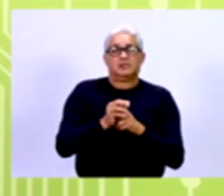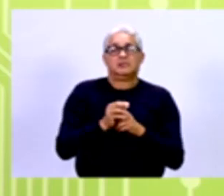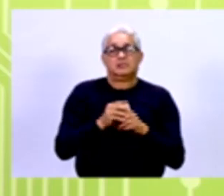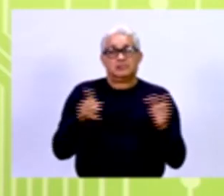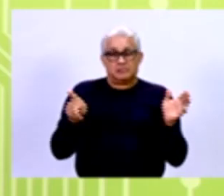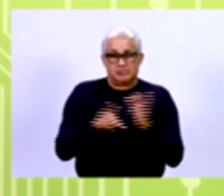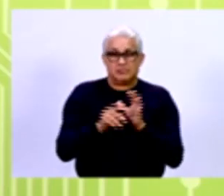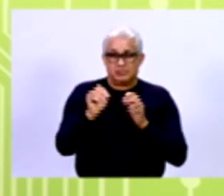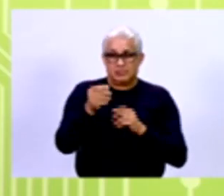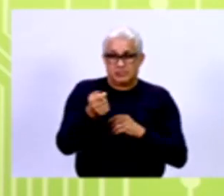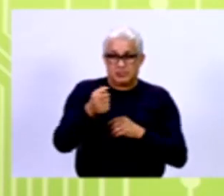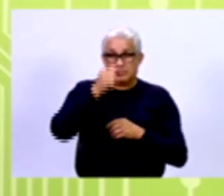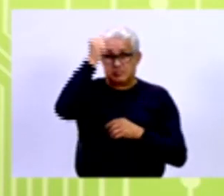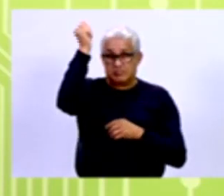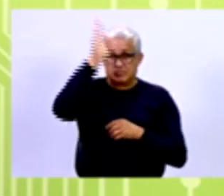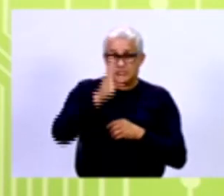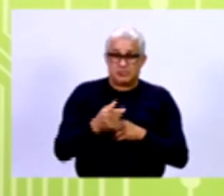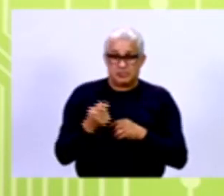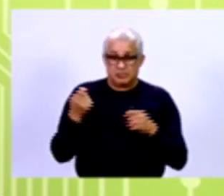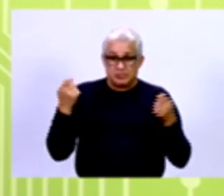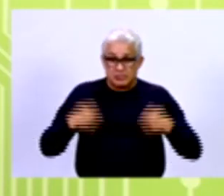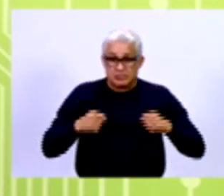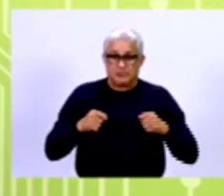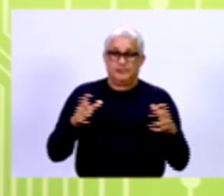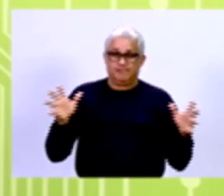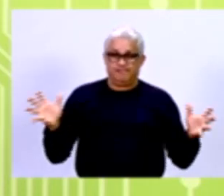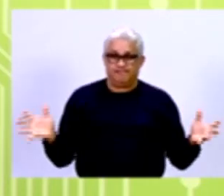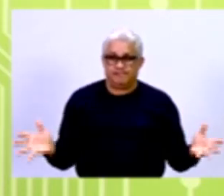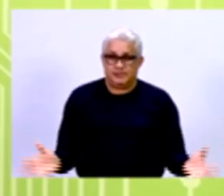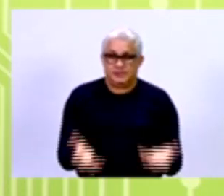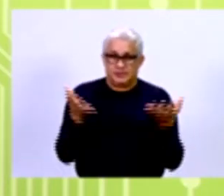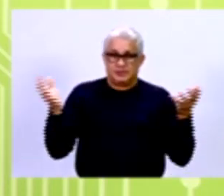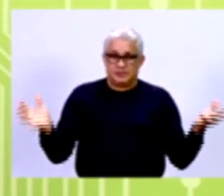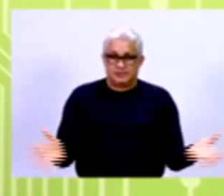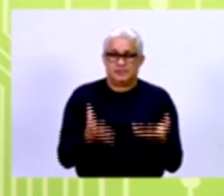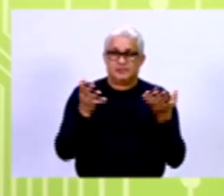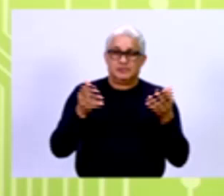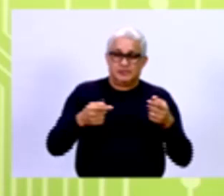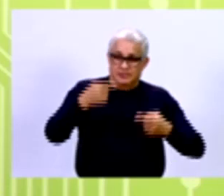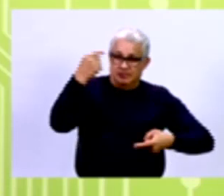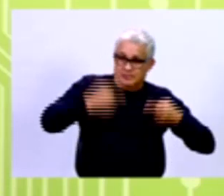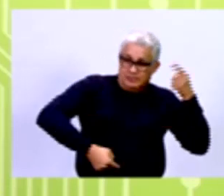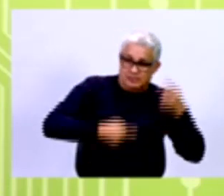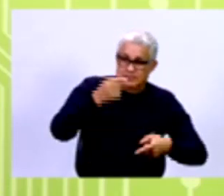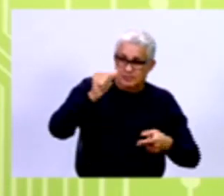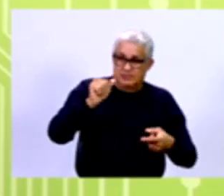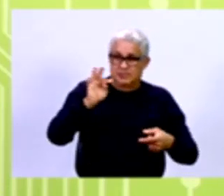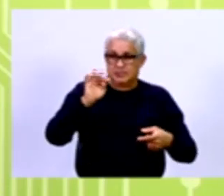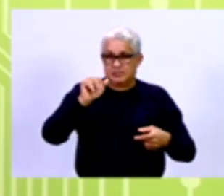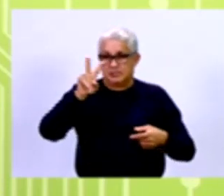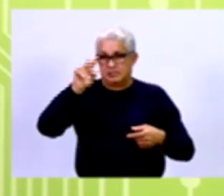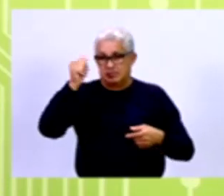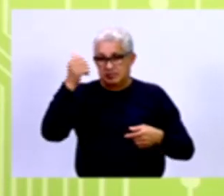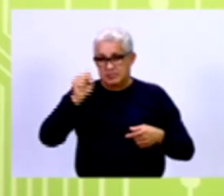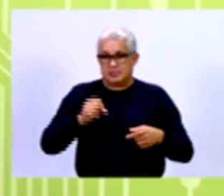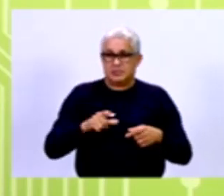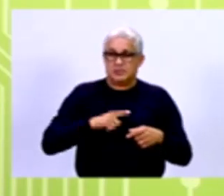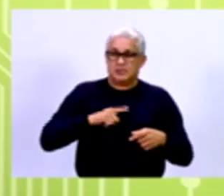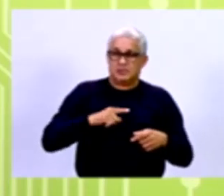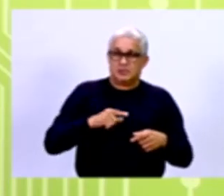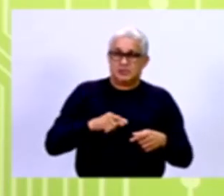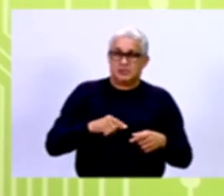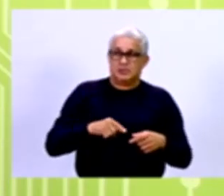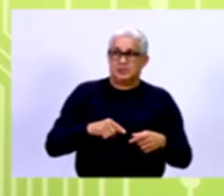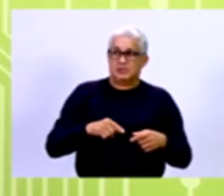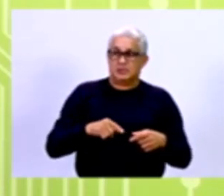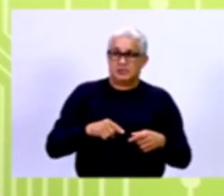externa. O Brasil precisa estimular, criar mecanismos, políticas ativas para atrair turismo. O estado de